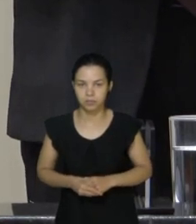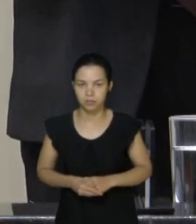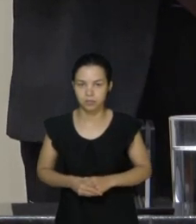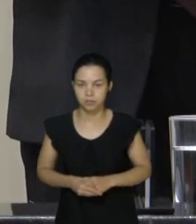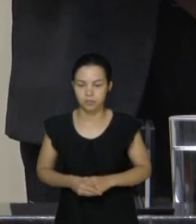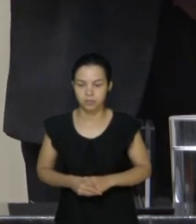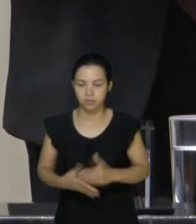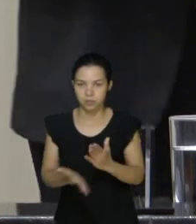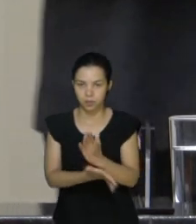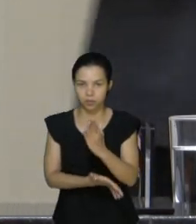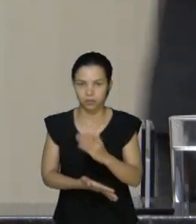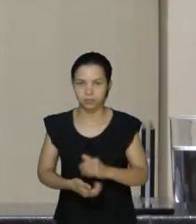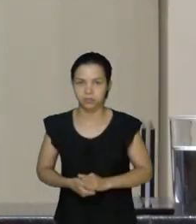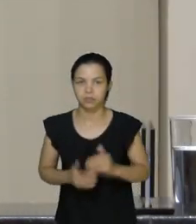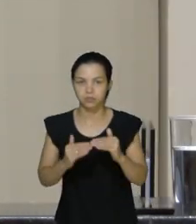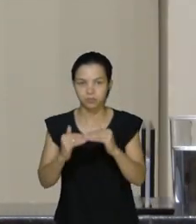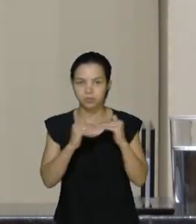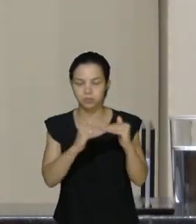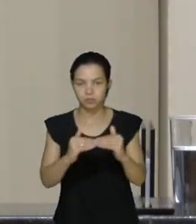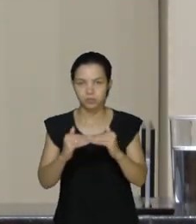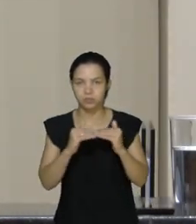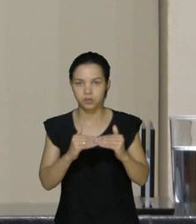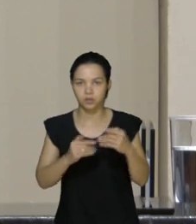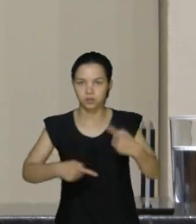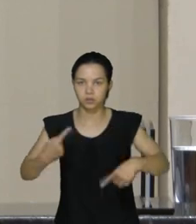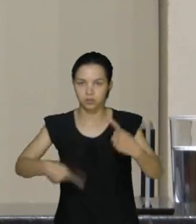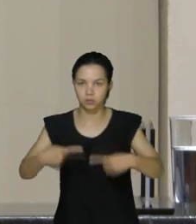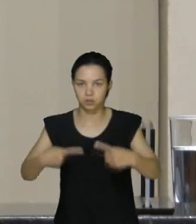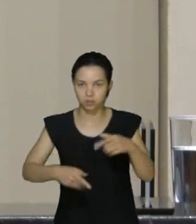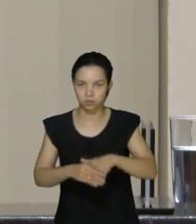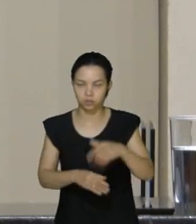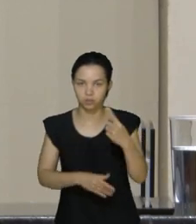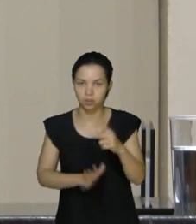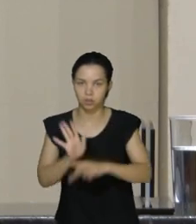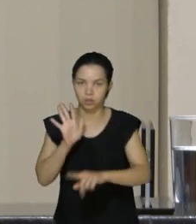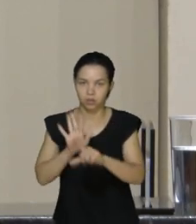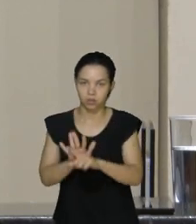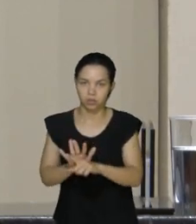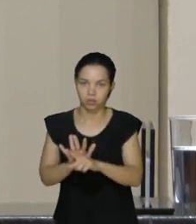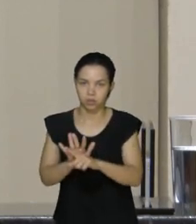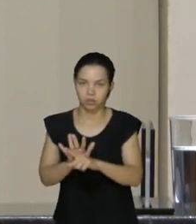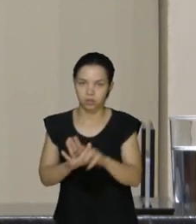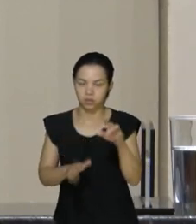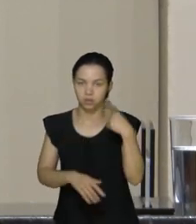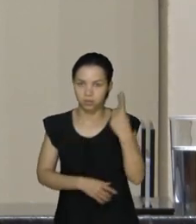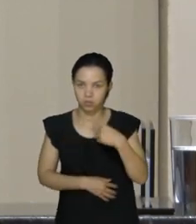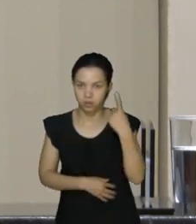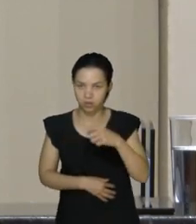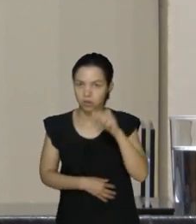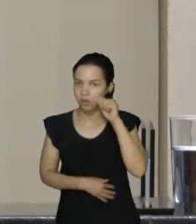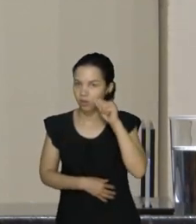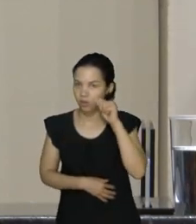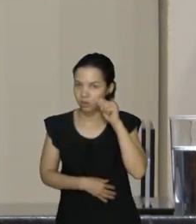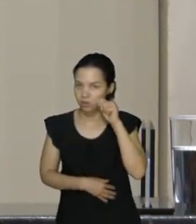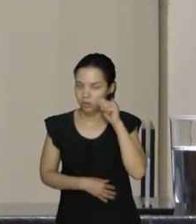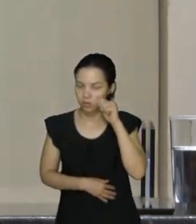Está aprovado por unanimidade. Discussão, turno único do projeto de lei, deputada Ana Campagnolo,